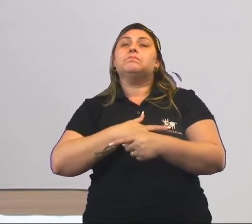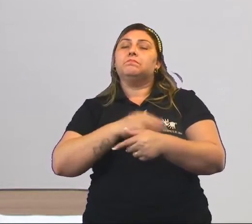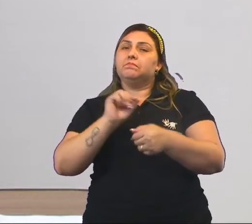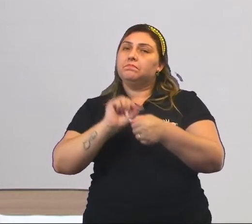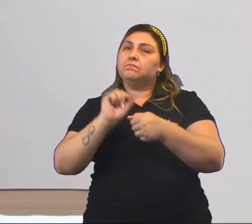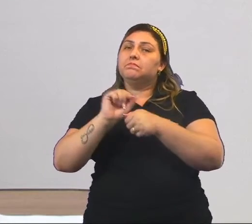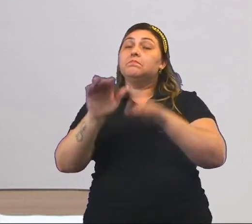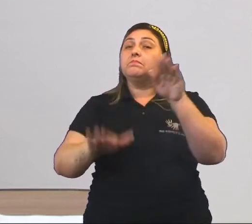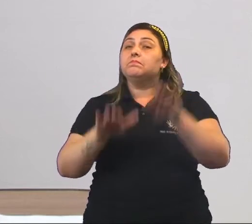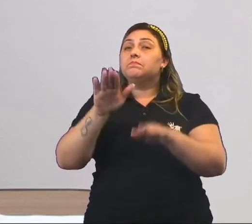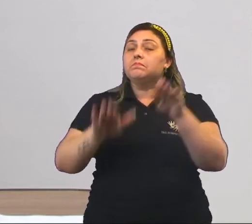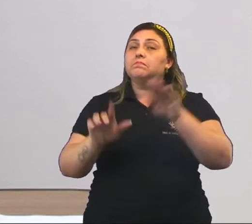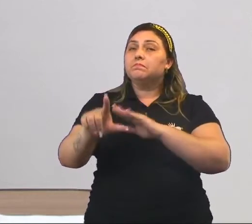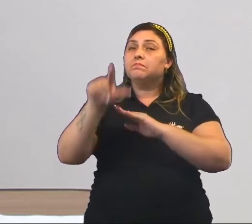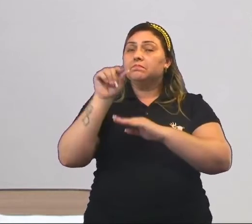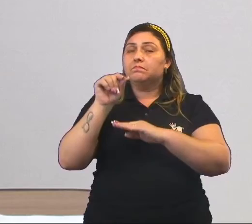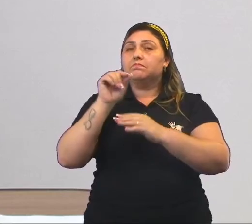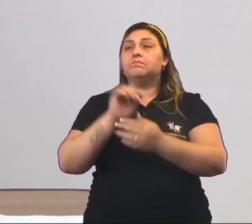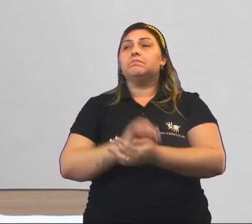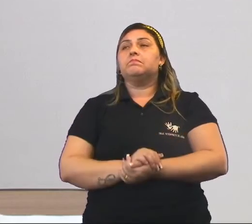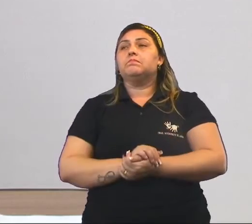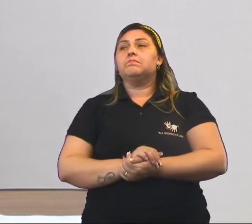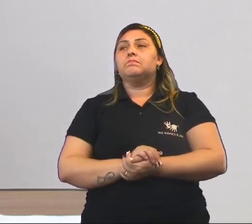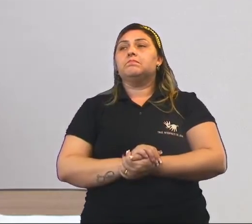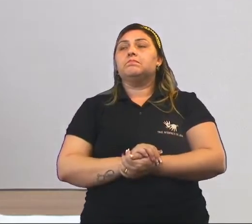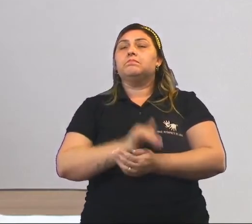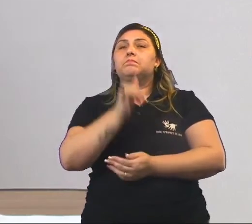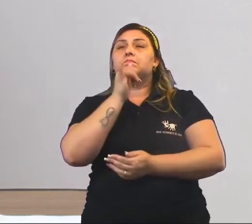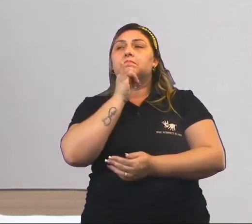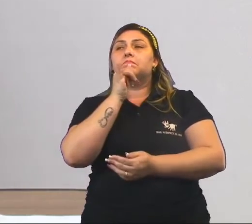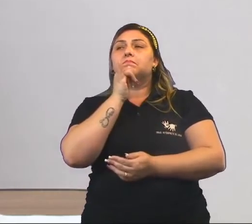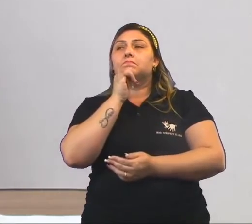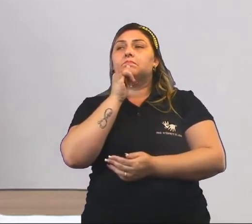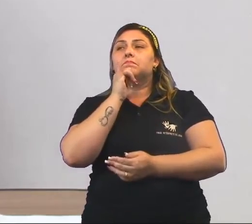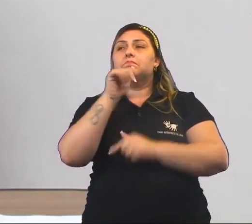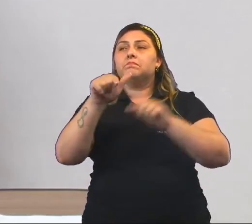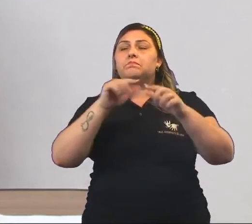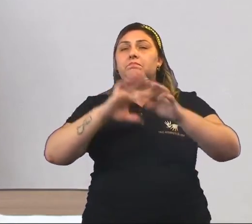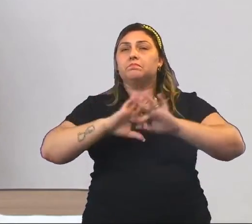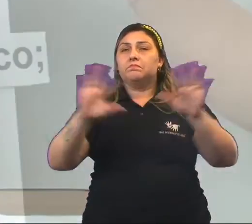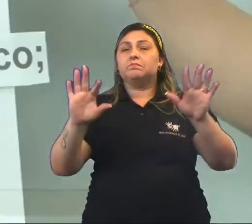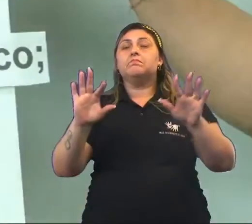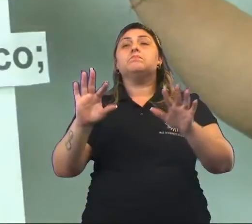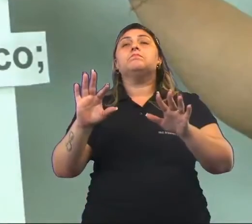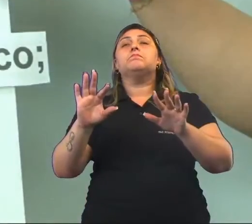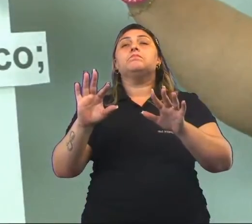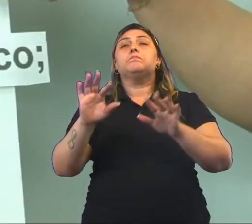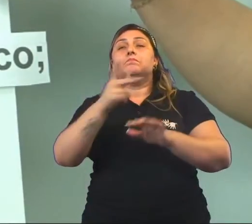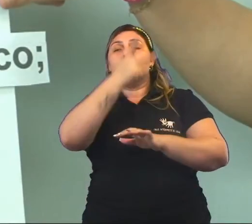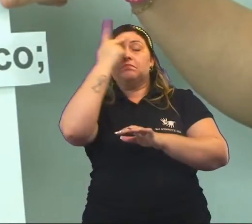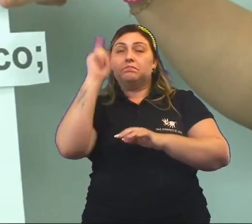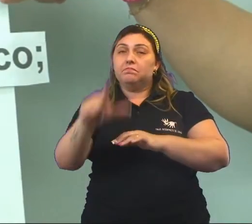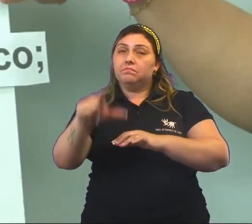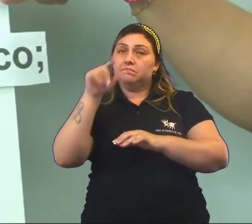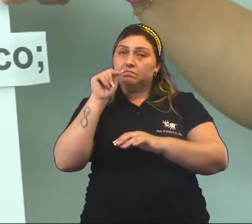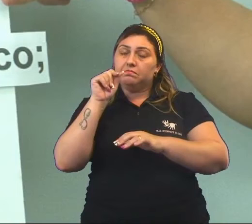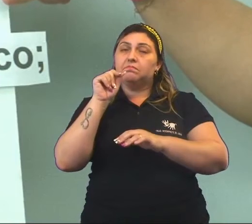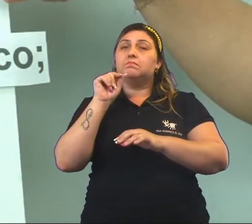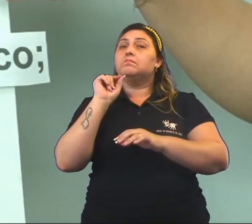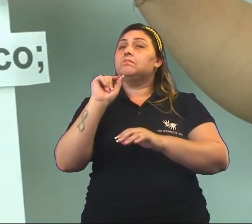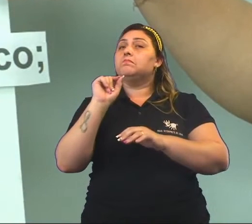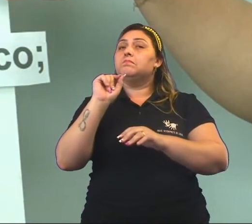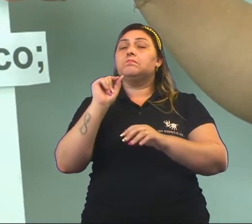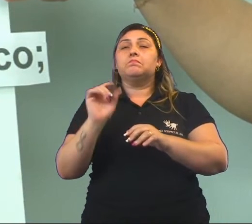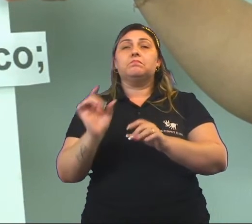né, dependendo da função que você está. Então, esses são os exemplos que nós vimos, trabalho livre. Autônomo, a pessoa que escolhe a sua